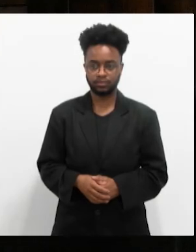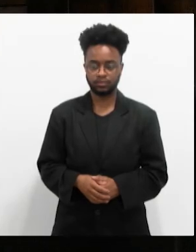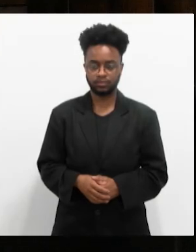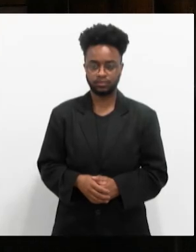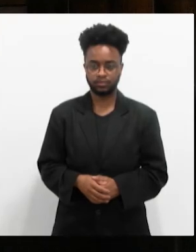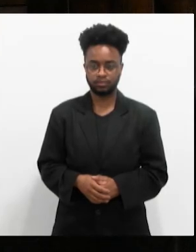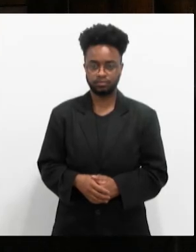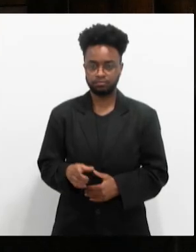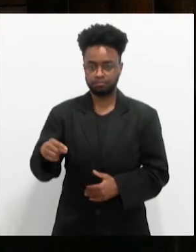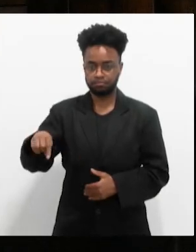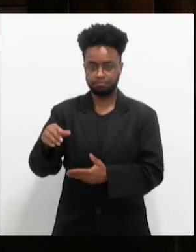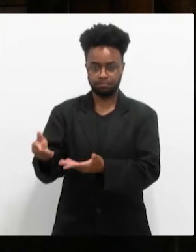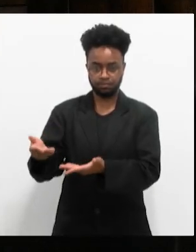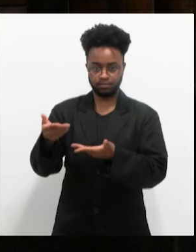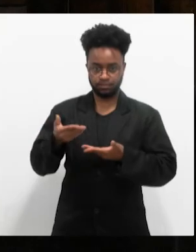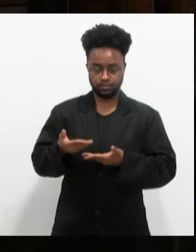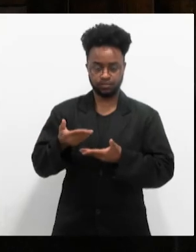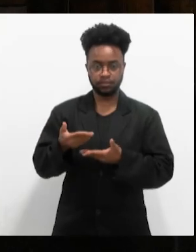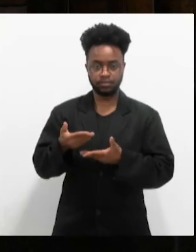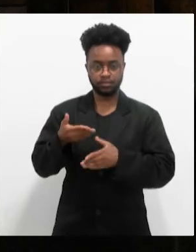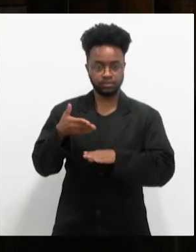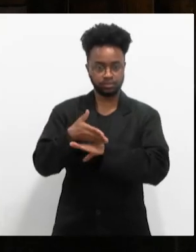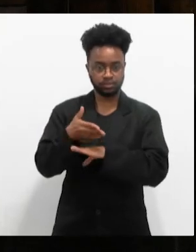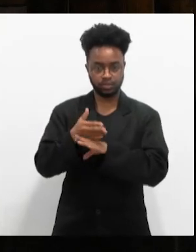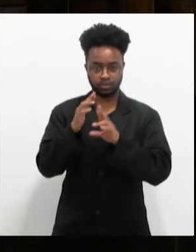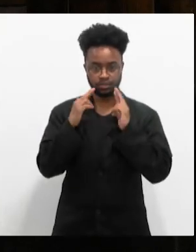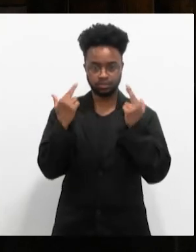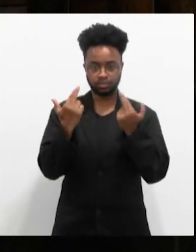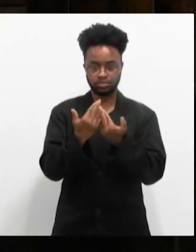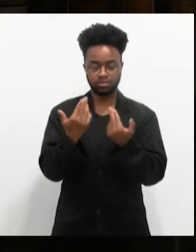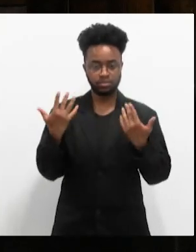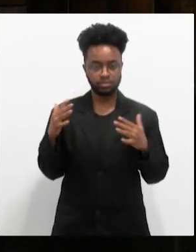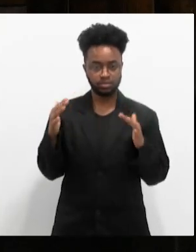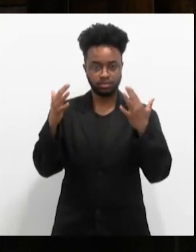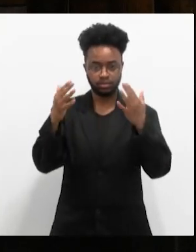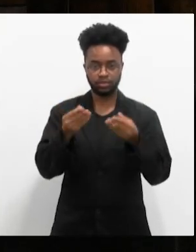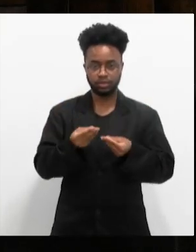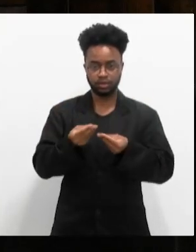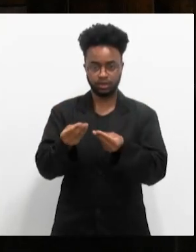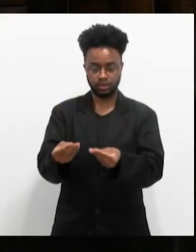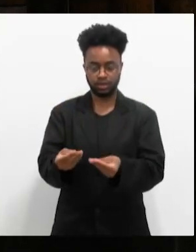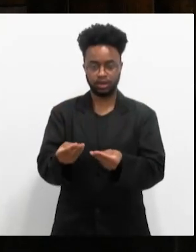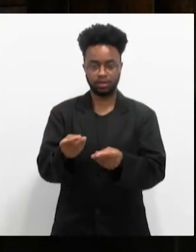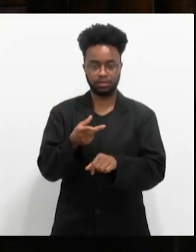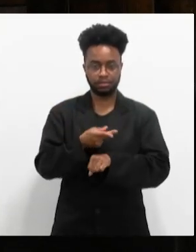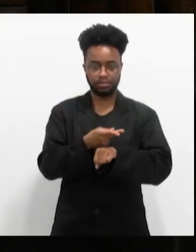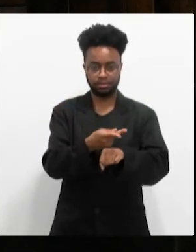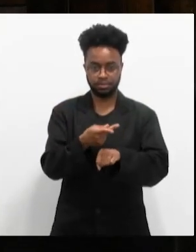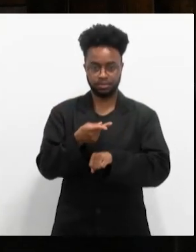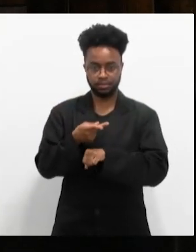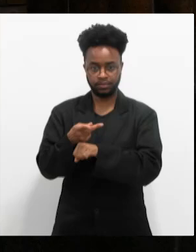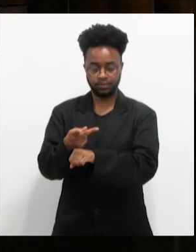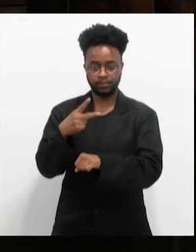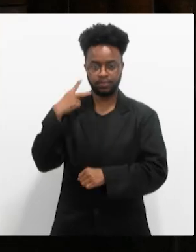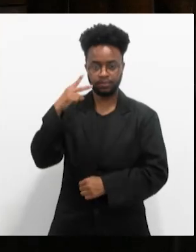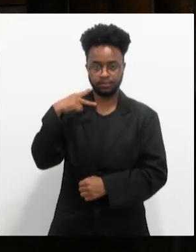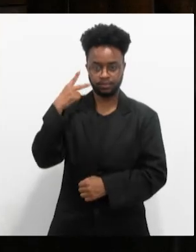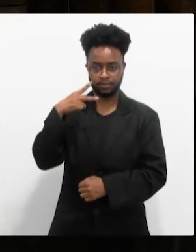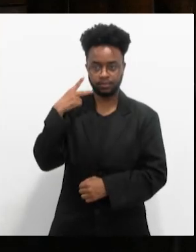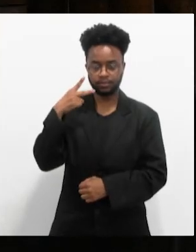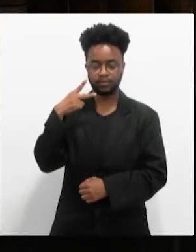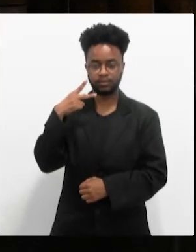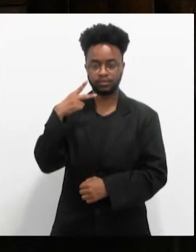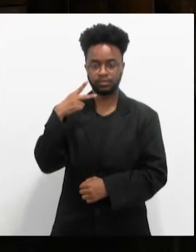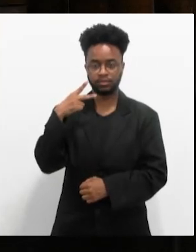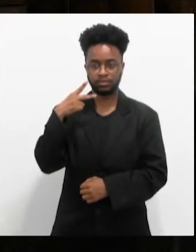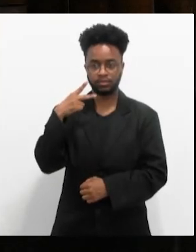para uma sessão comemorativa com entrega de comenda ao vereador que